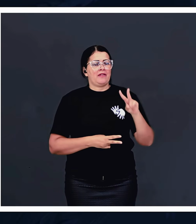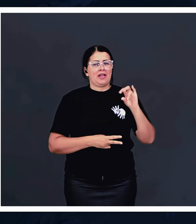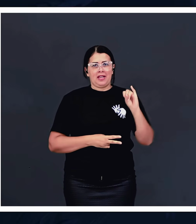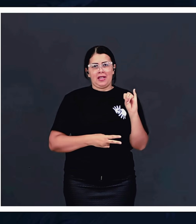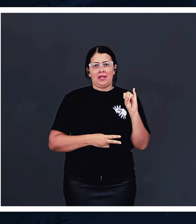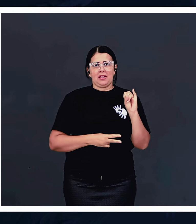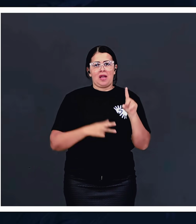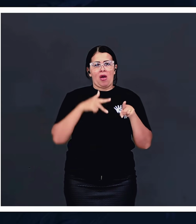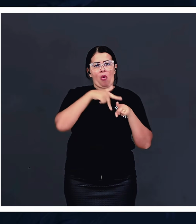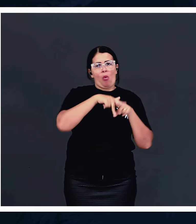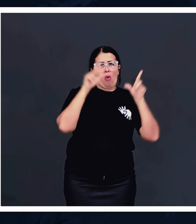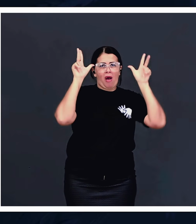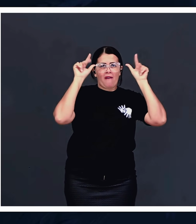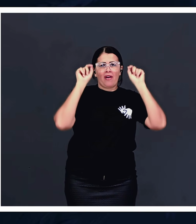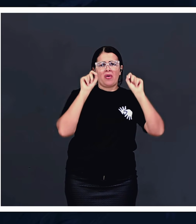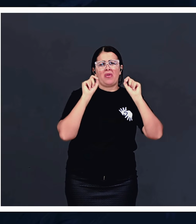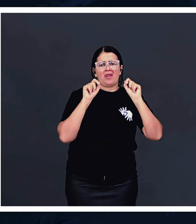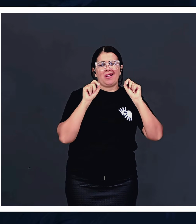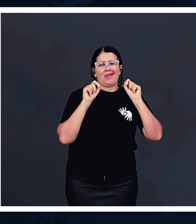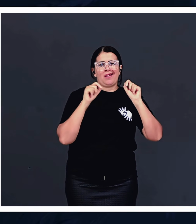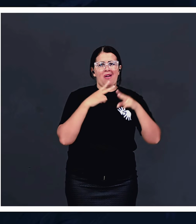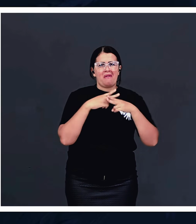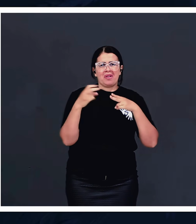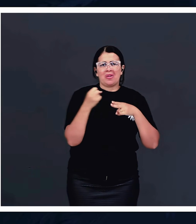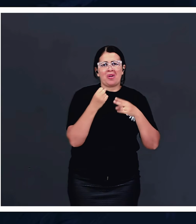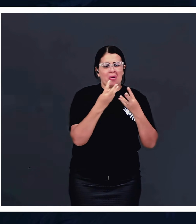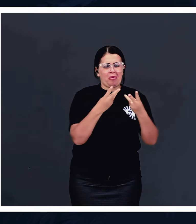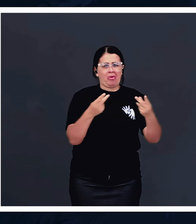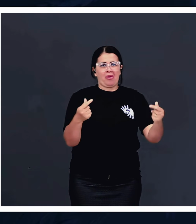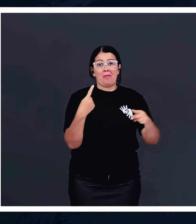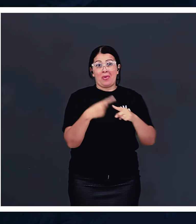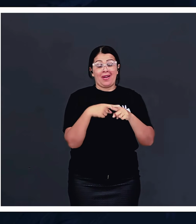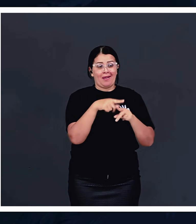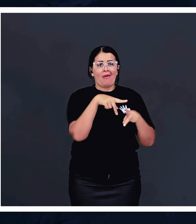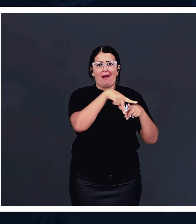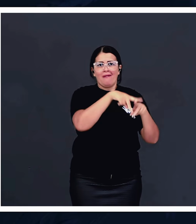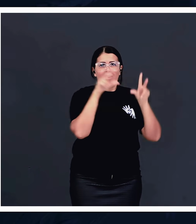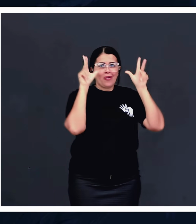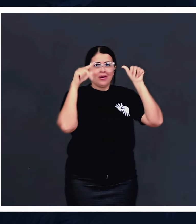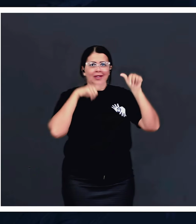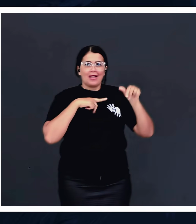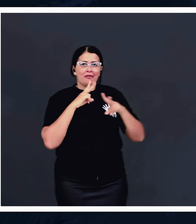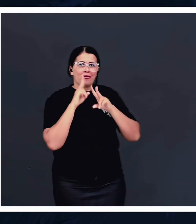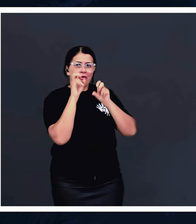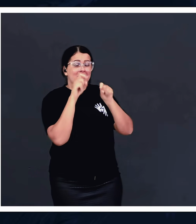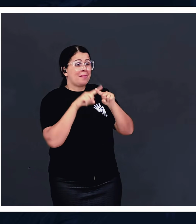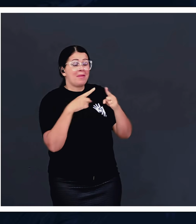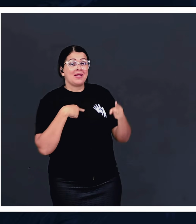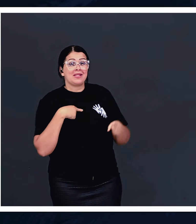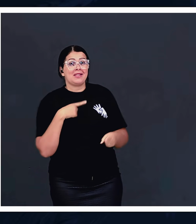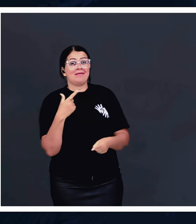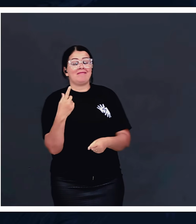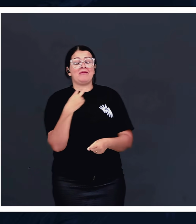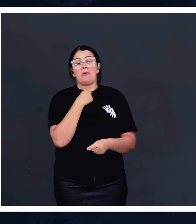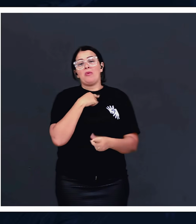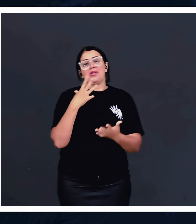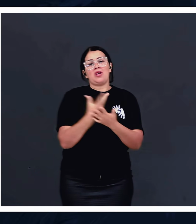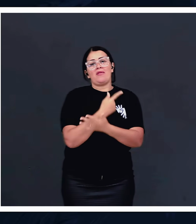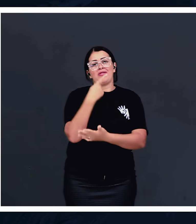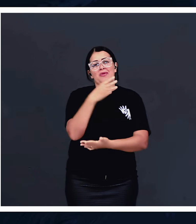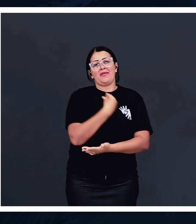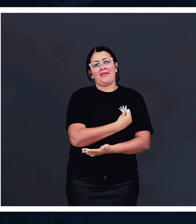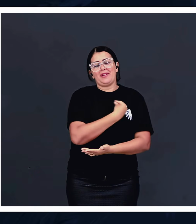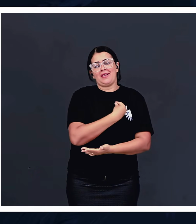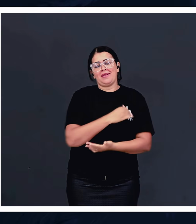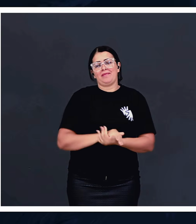vã esperança de vitória, apesar da sua grande força, é incapaz de salvar. Pastora, esse